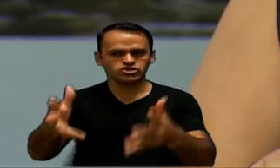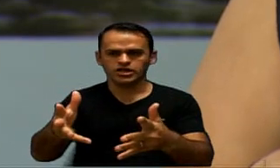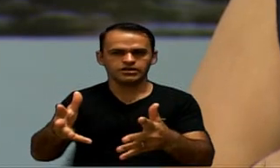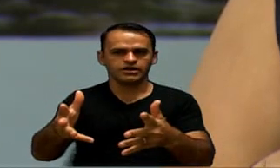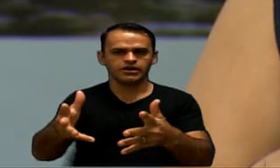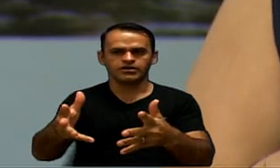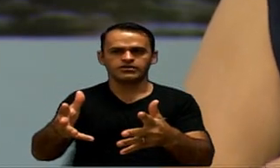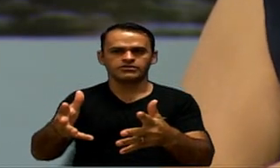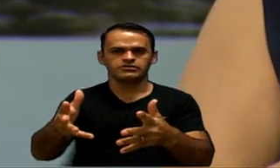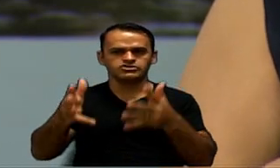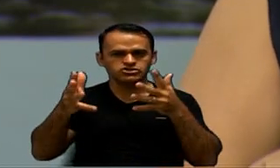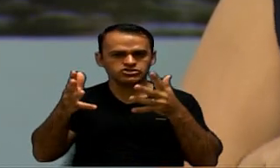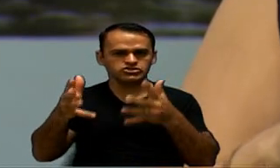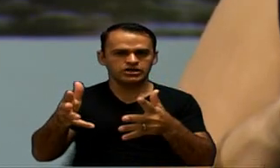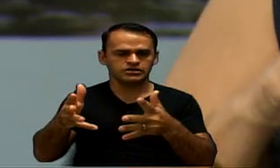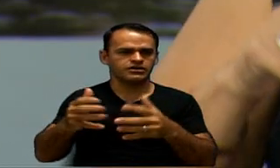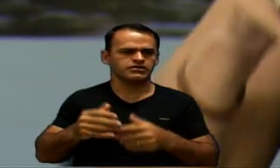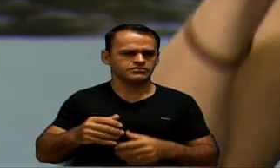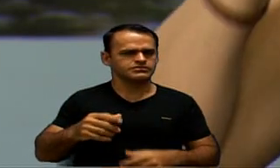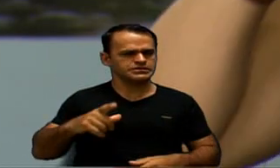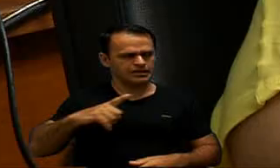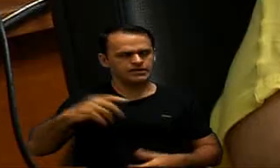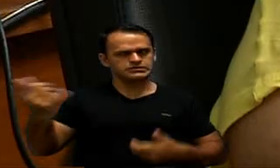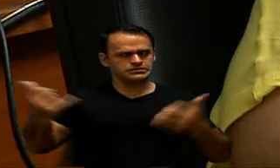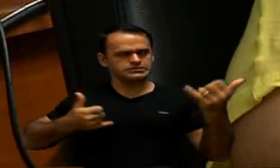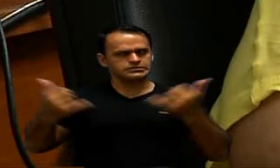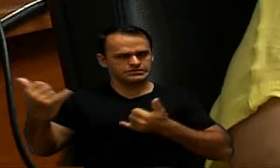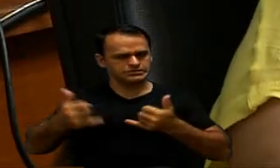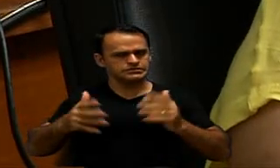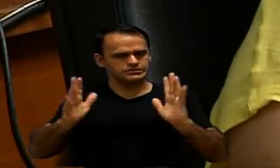revitimizada, ou ela escuta o que eu já escutei,